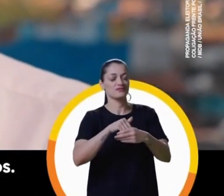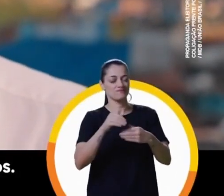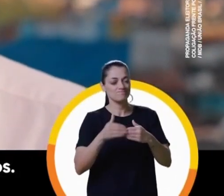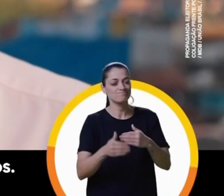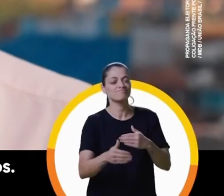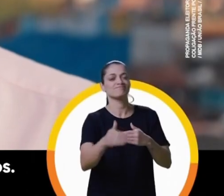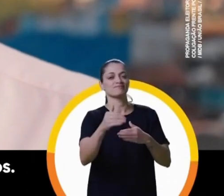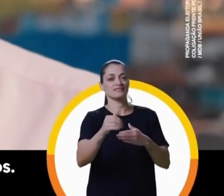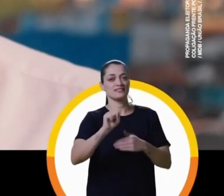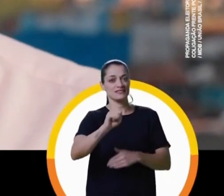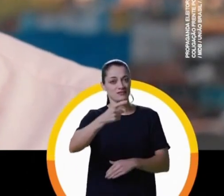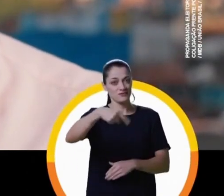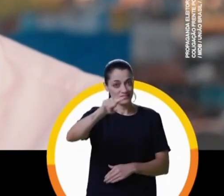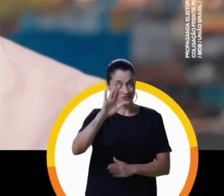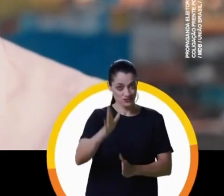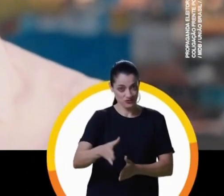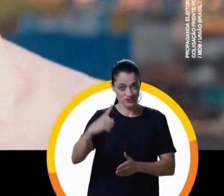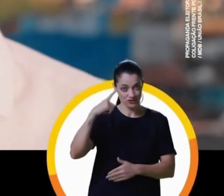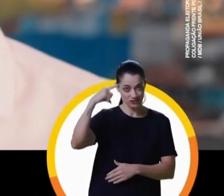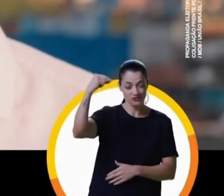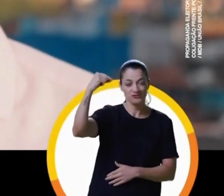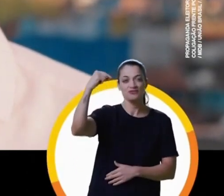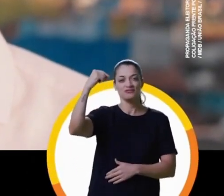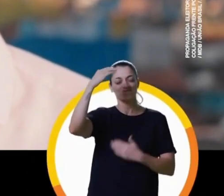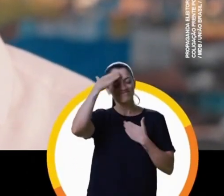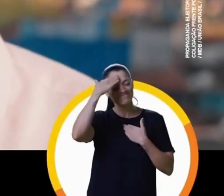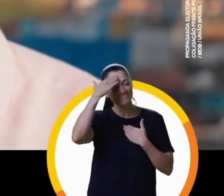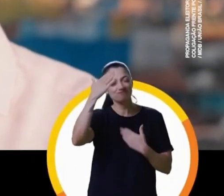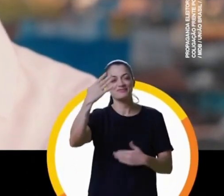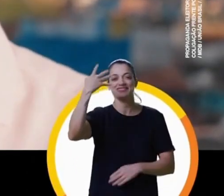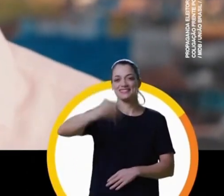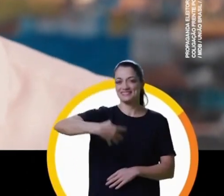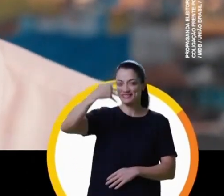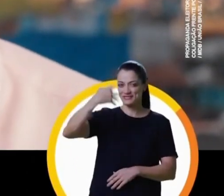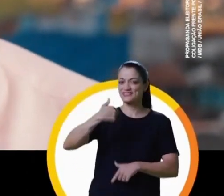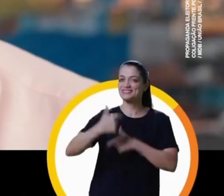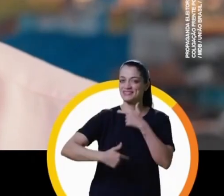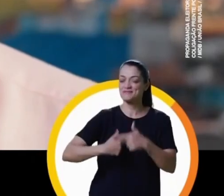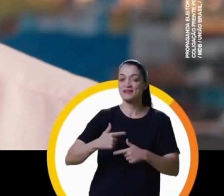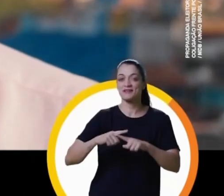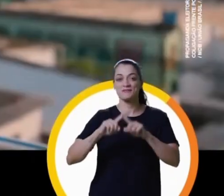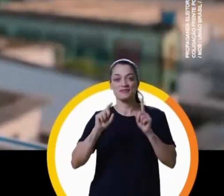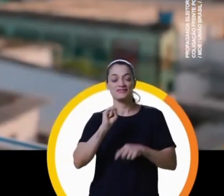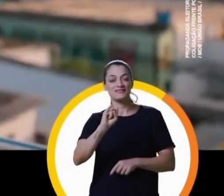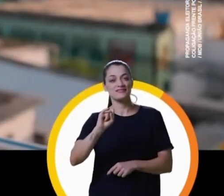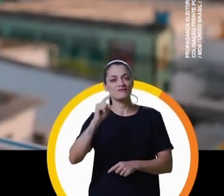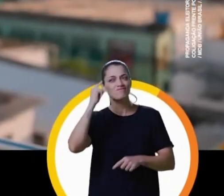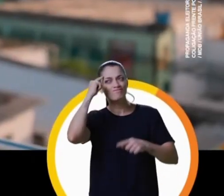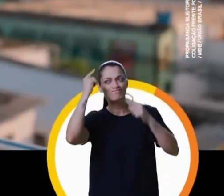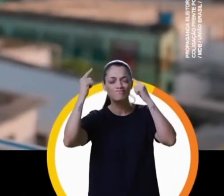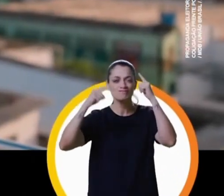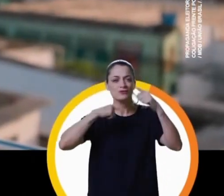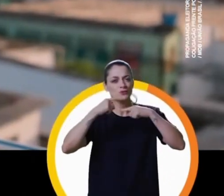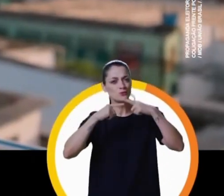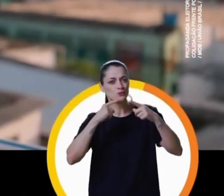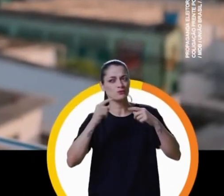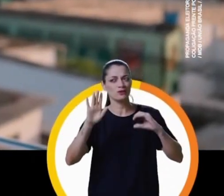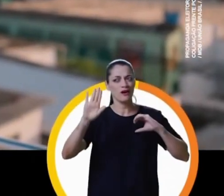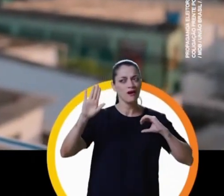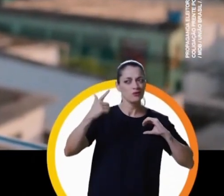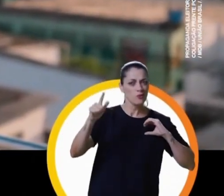pelos próximos anos. E se você já escolheu estar com a gente, valeu demais pelo reconhecimento. Se você ainda não sabe ou tem outra